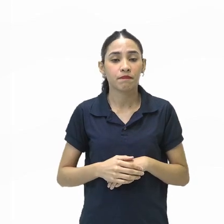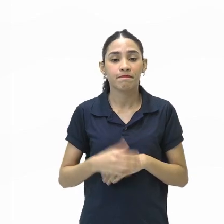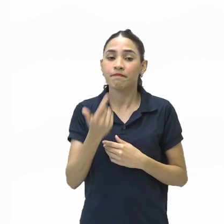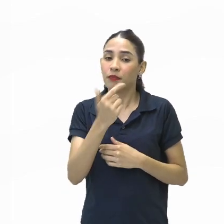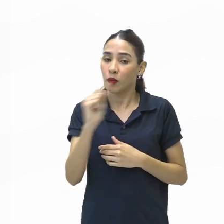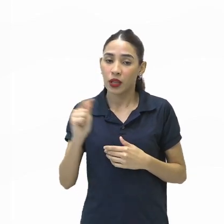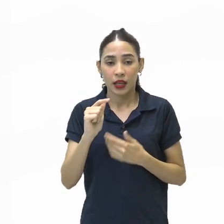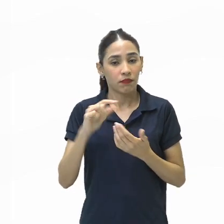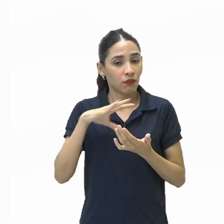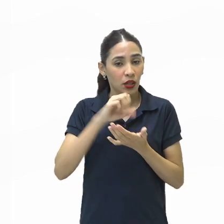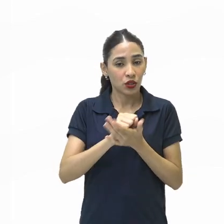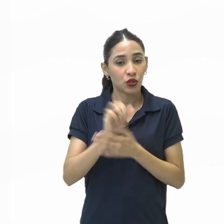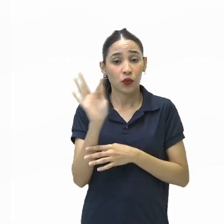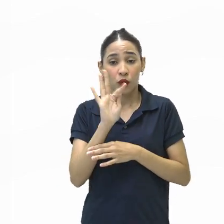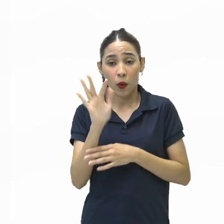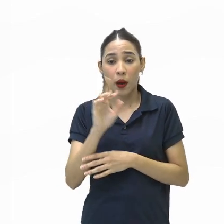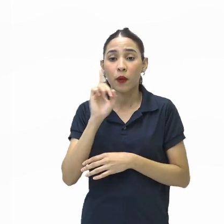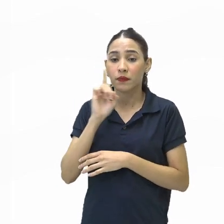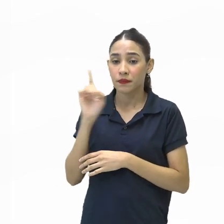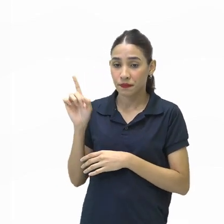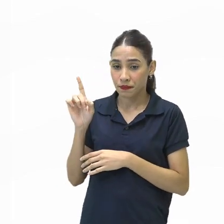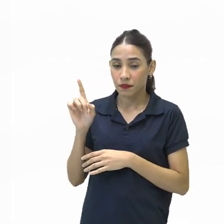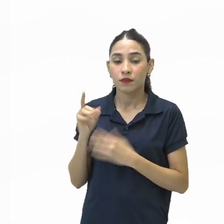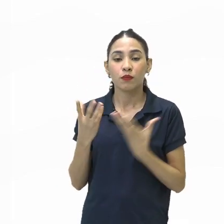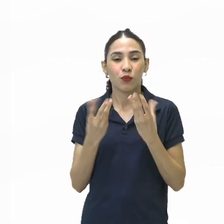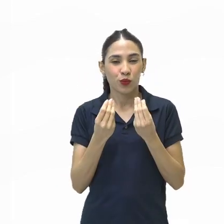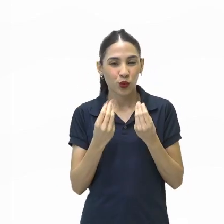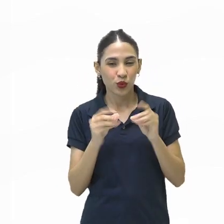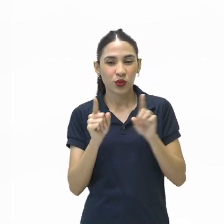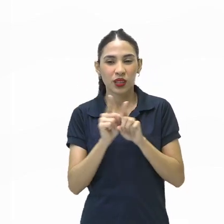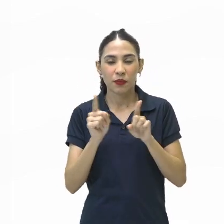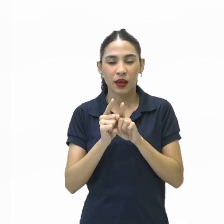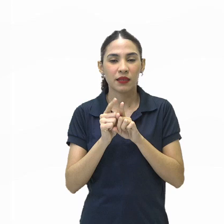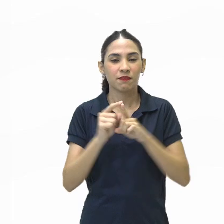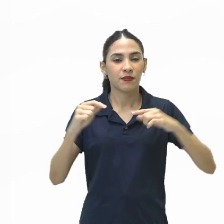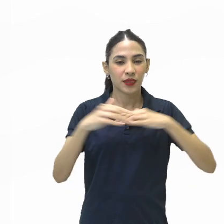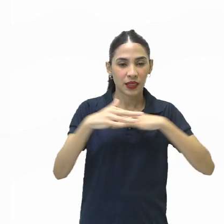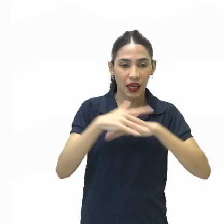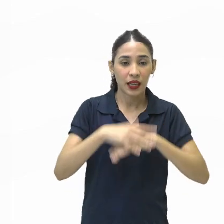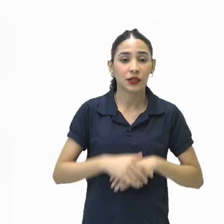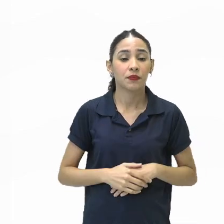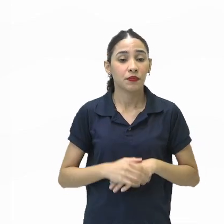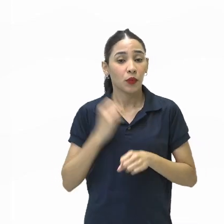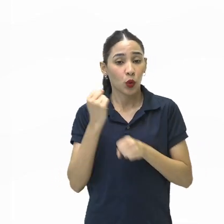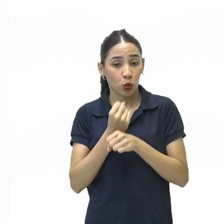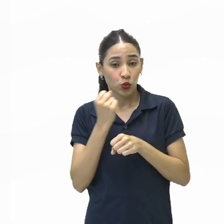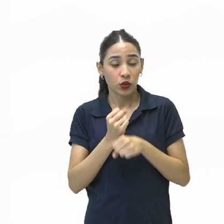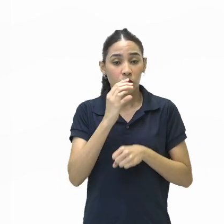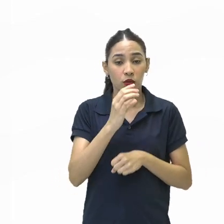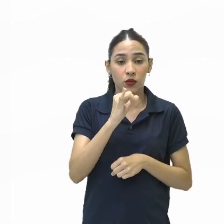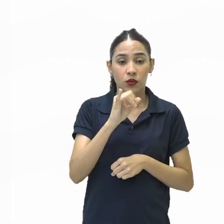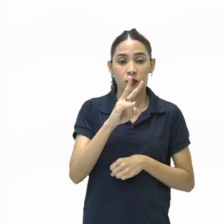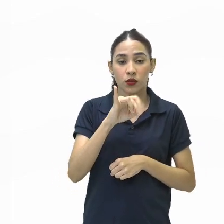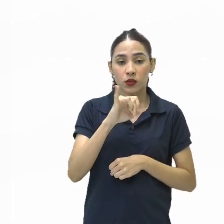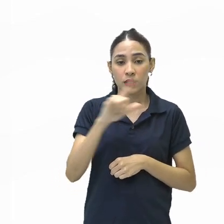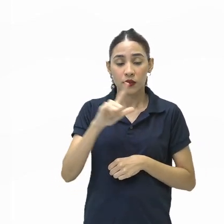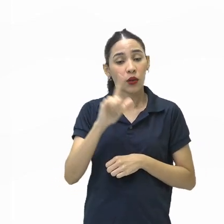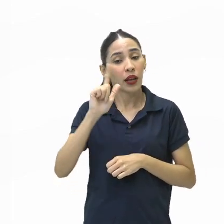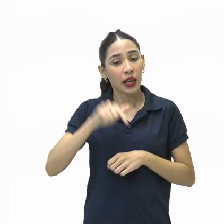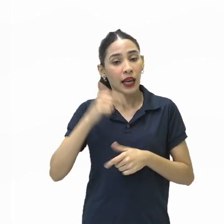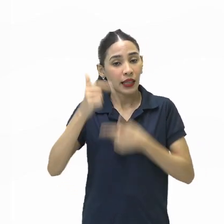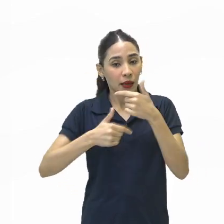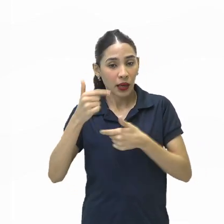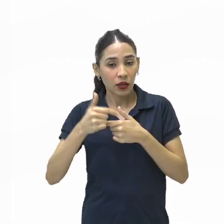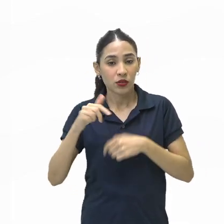esse registro formal, que a gente vê bastante nos centros urbanos, e a construção civil, com